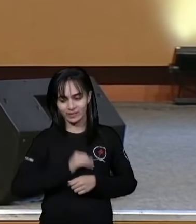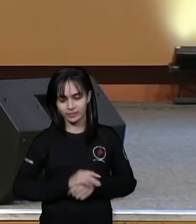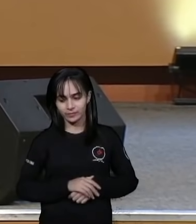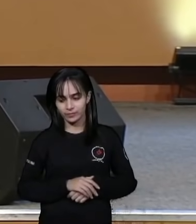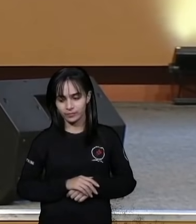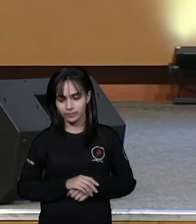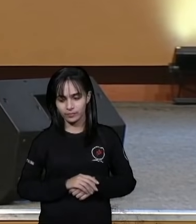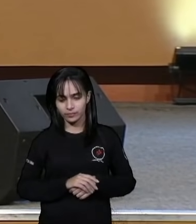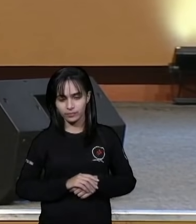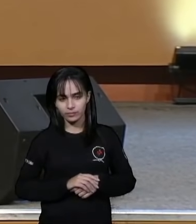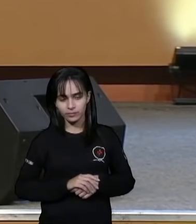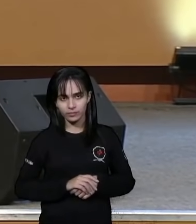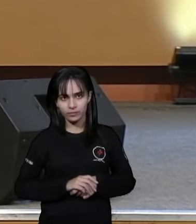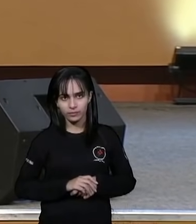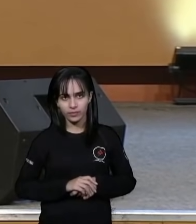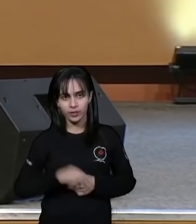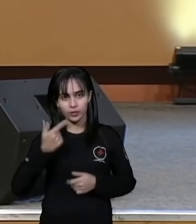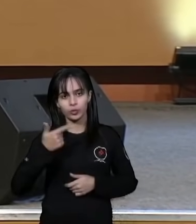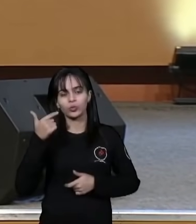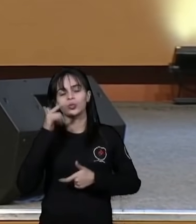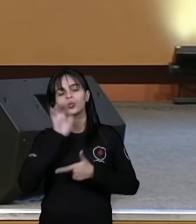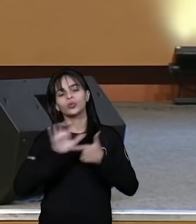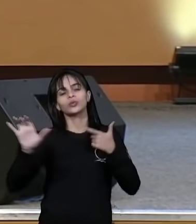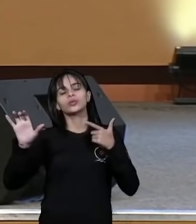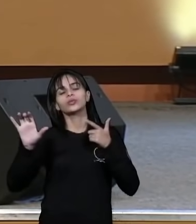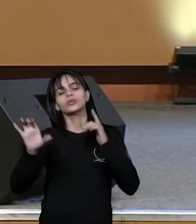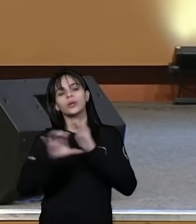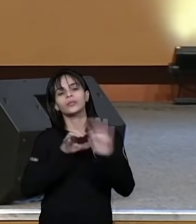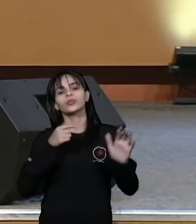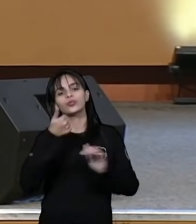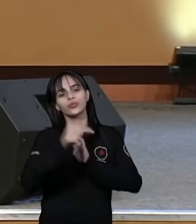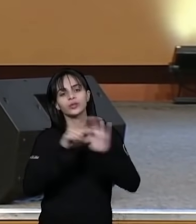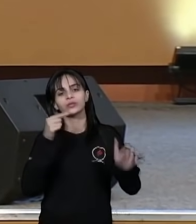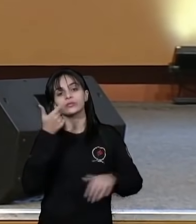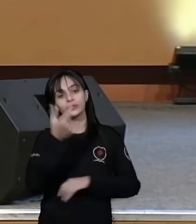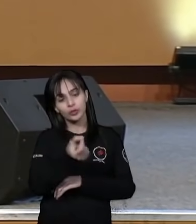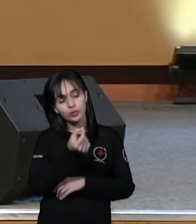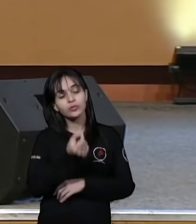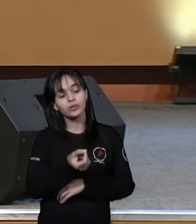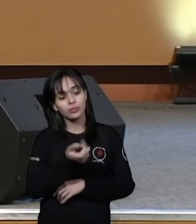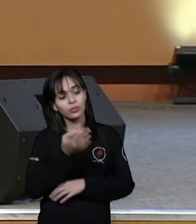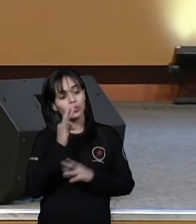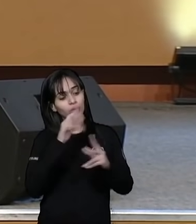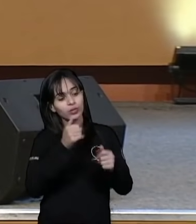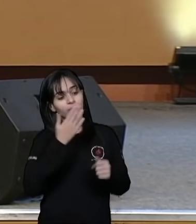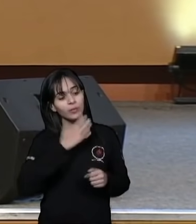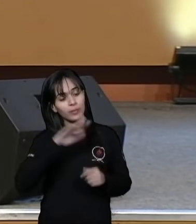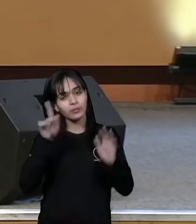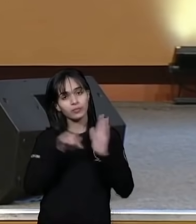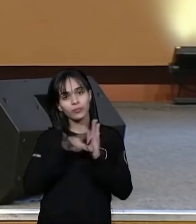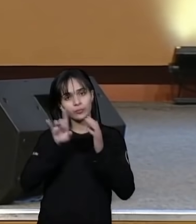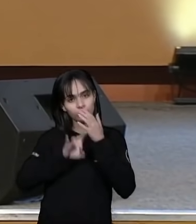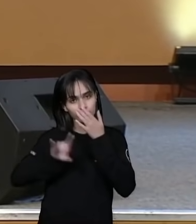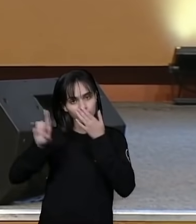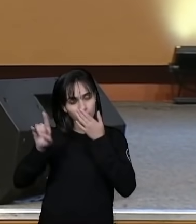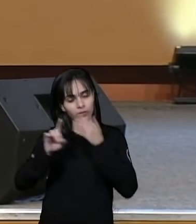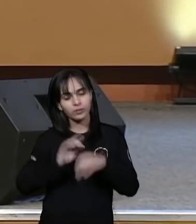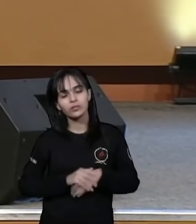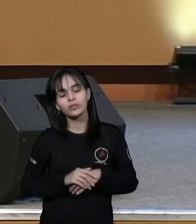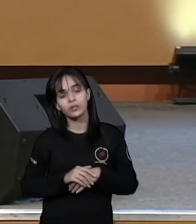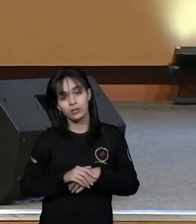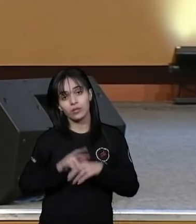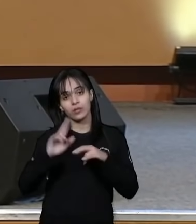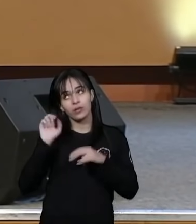e de segunda Coríntios Capítulo 1 Versículo 20 porque todas quantas promessas há de Deus são